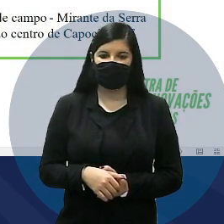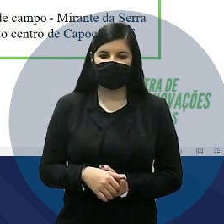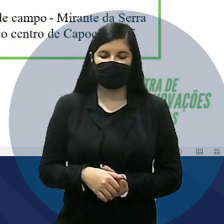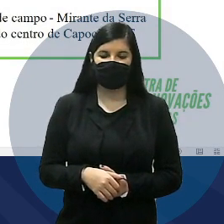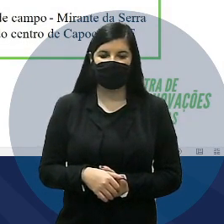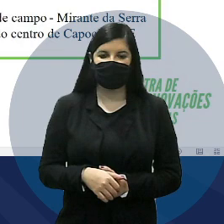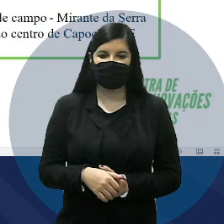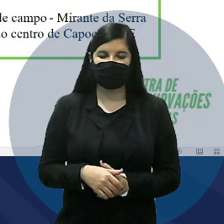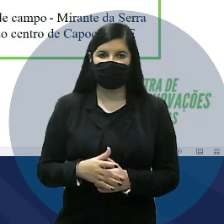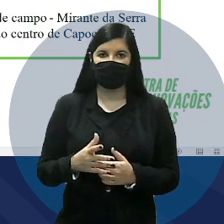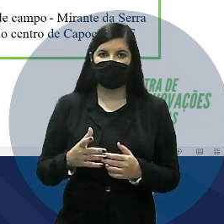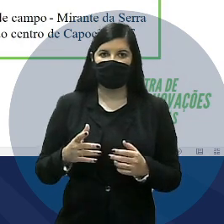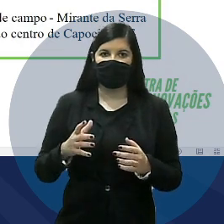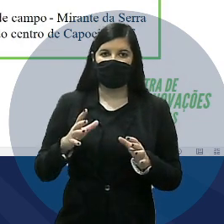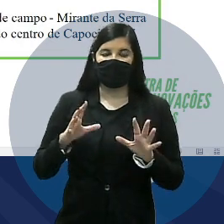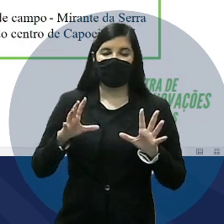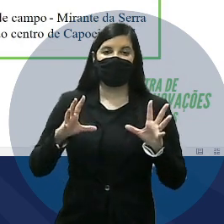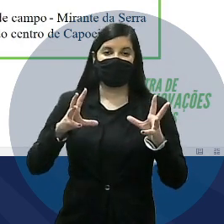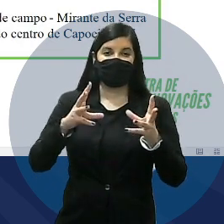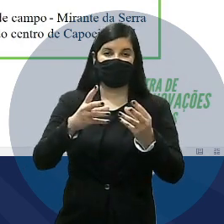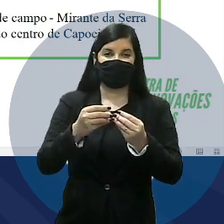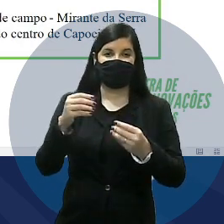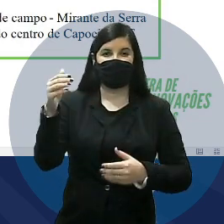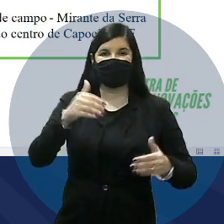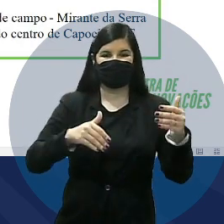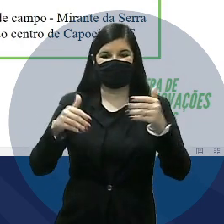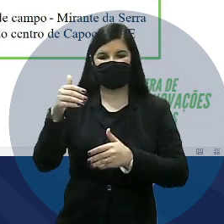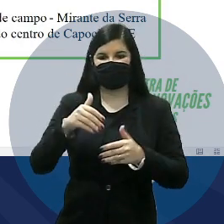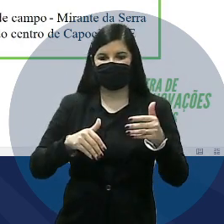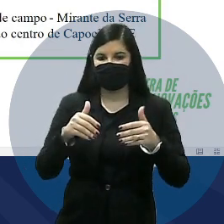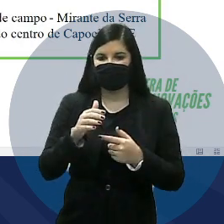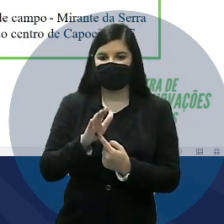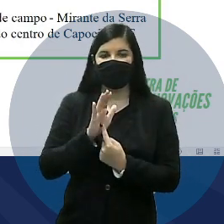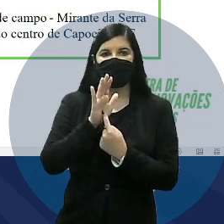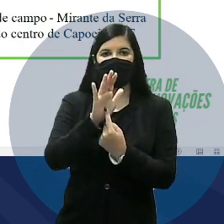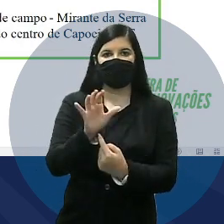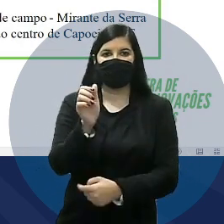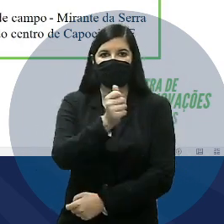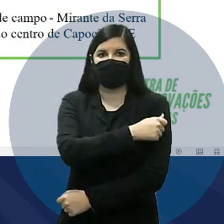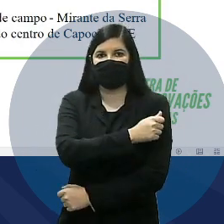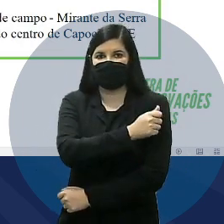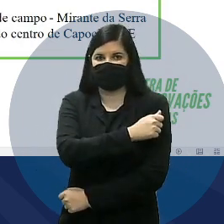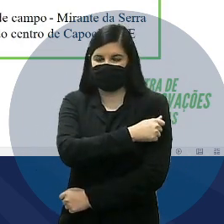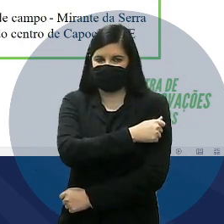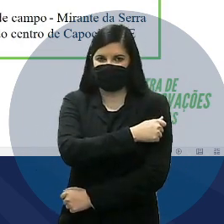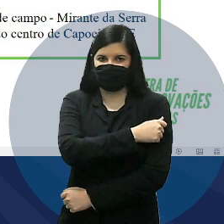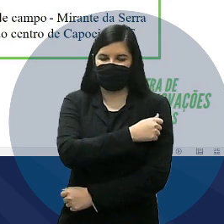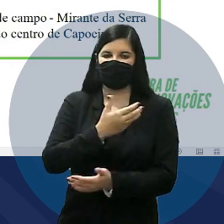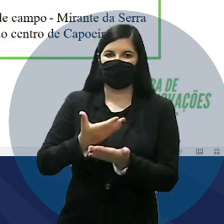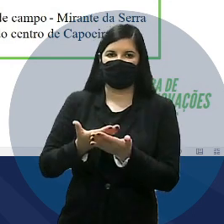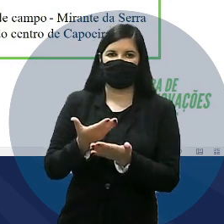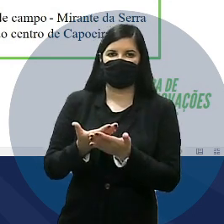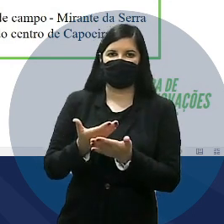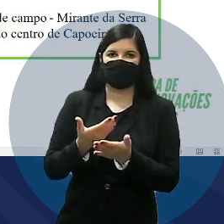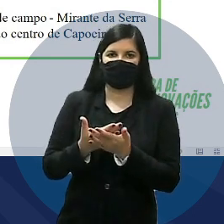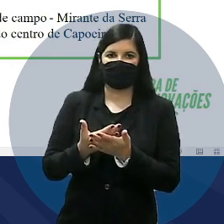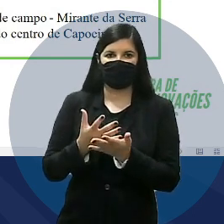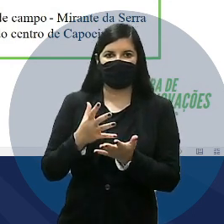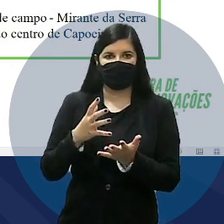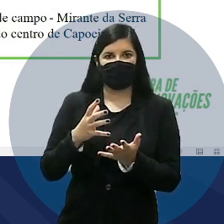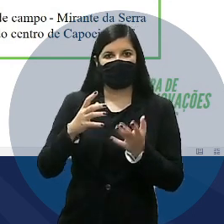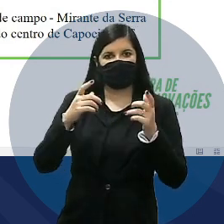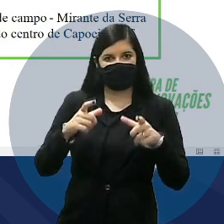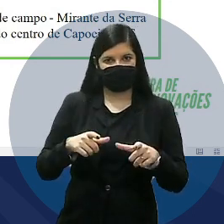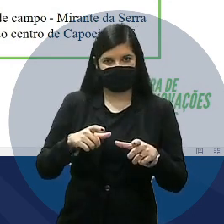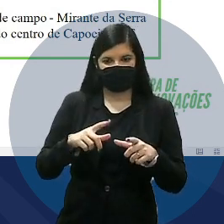O nosso público-alvo, essa imagem mostra os nossos alunos nessa aula de campo,